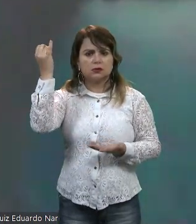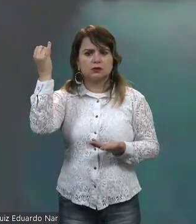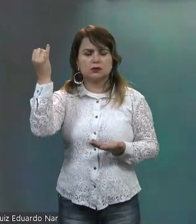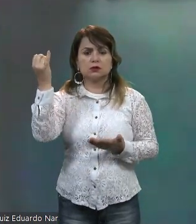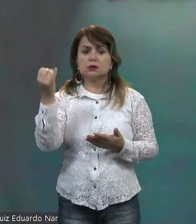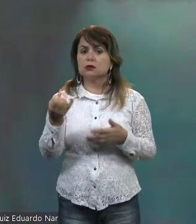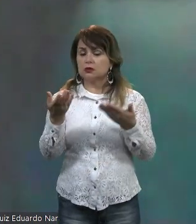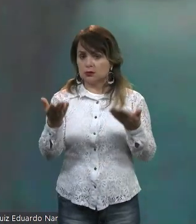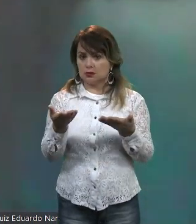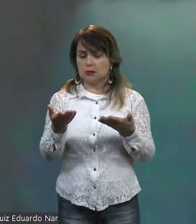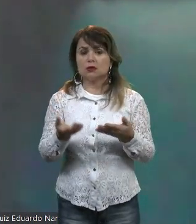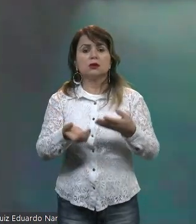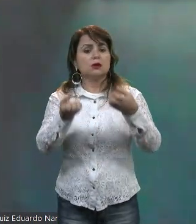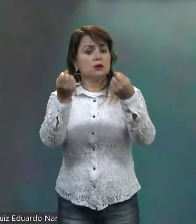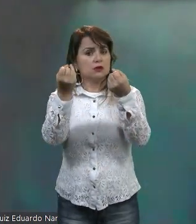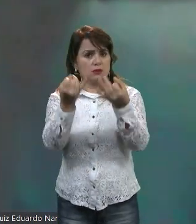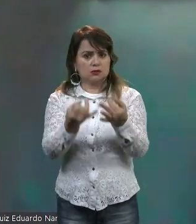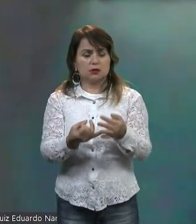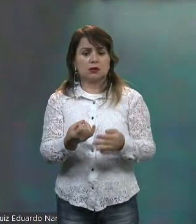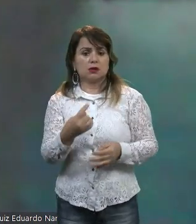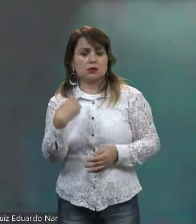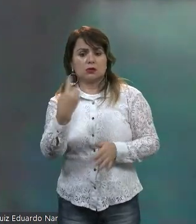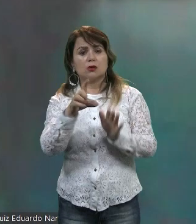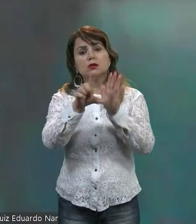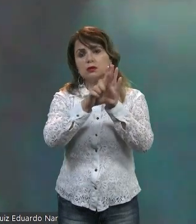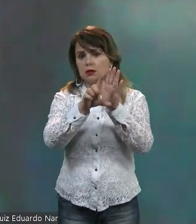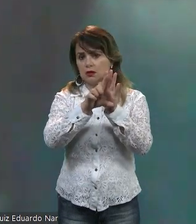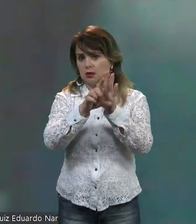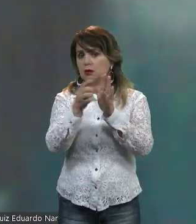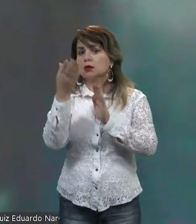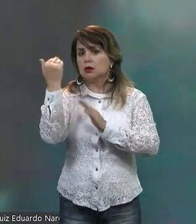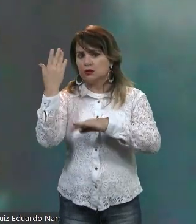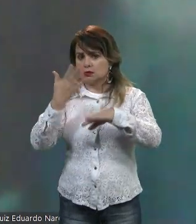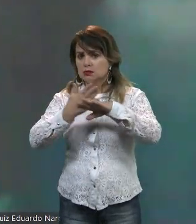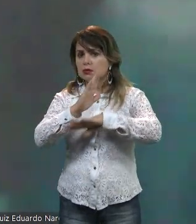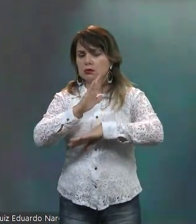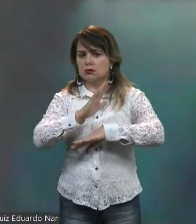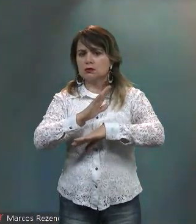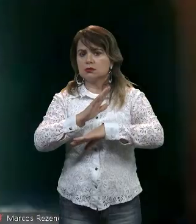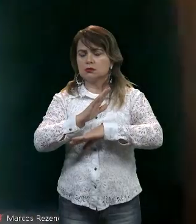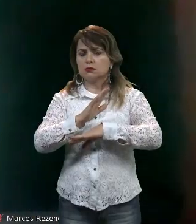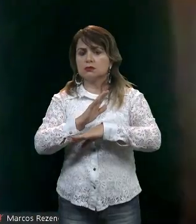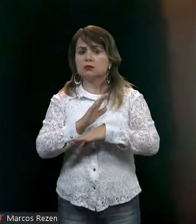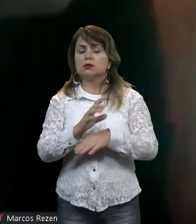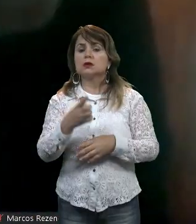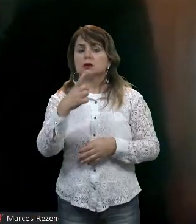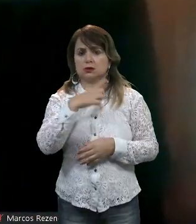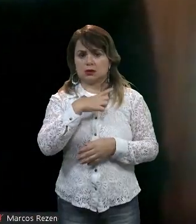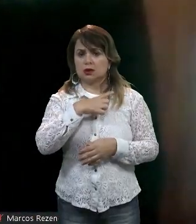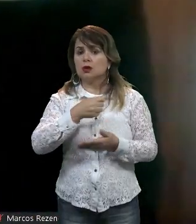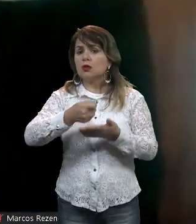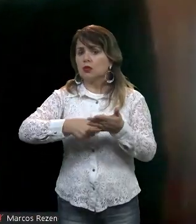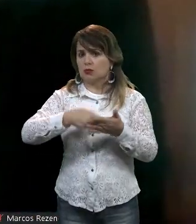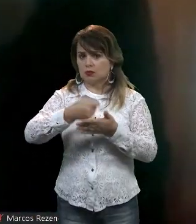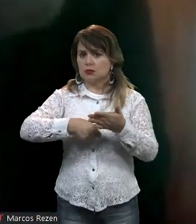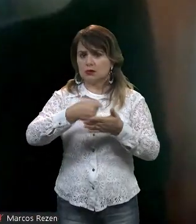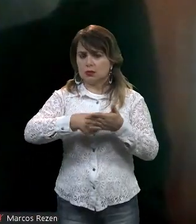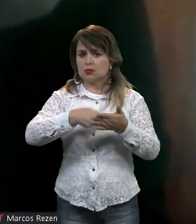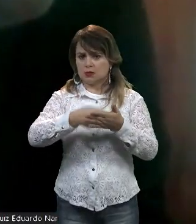que a lei que nós aprovamos, as primeiras, exigirá